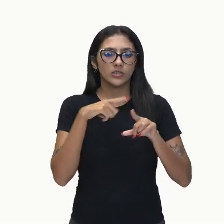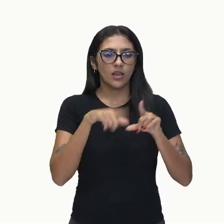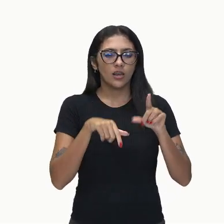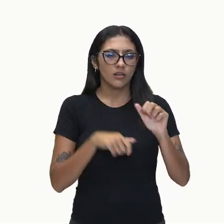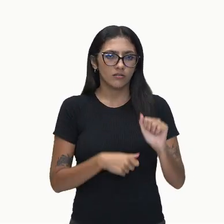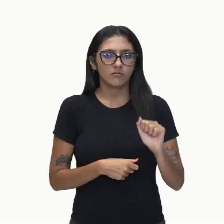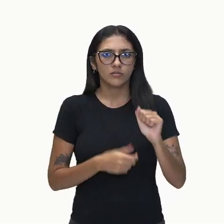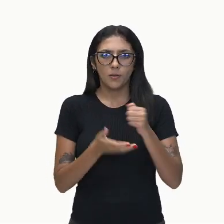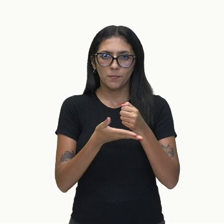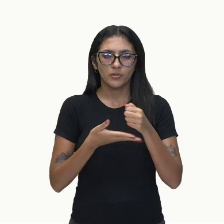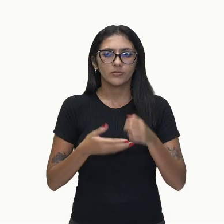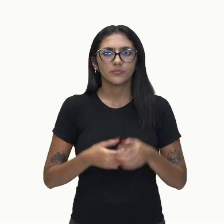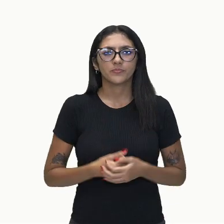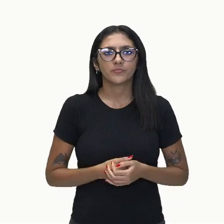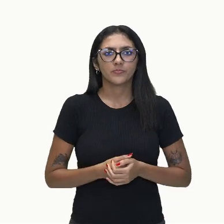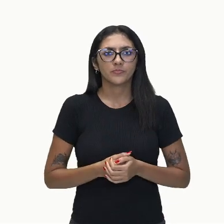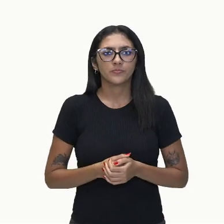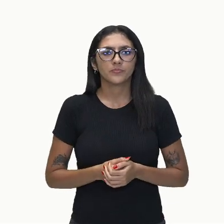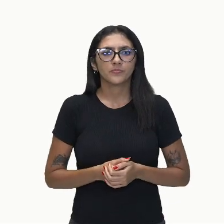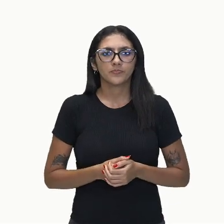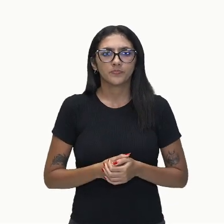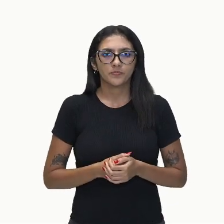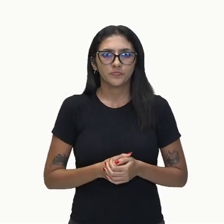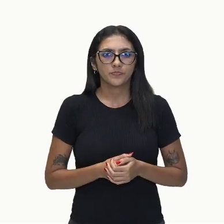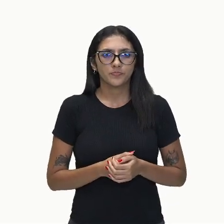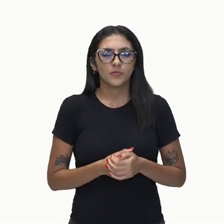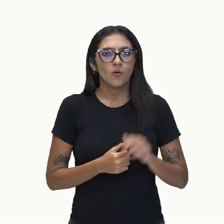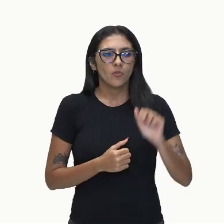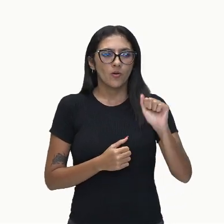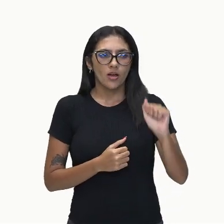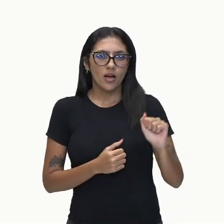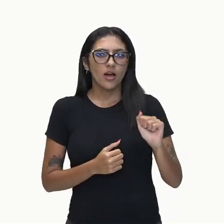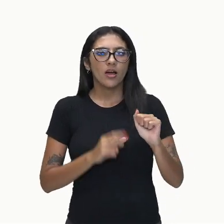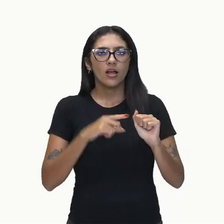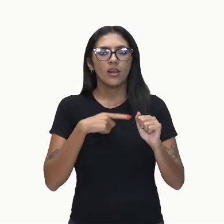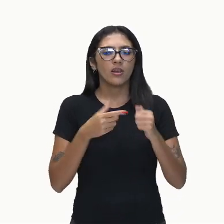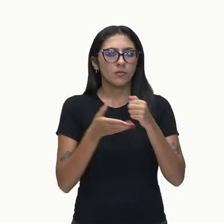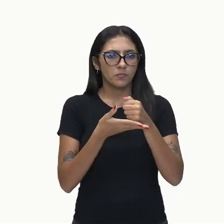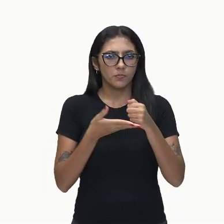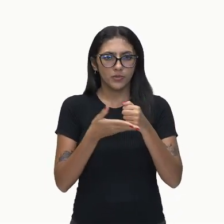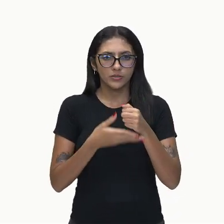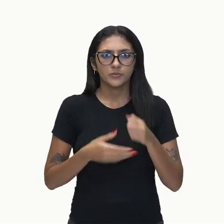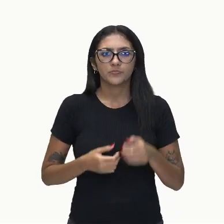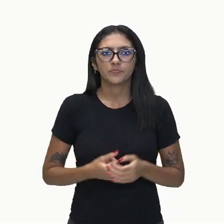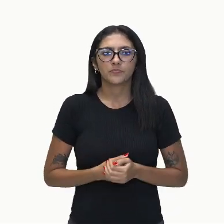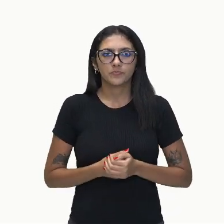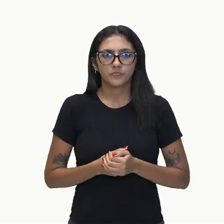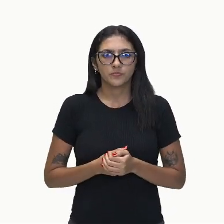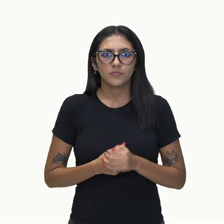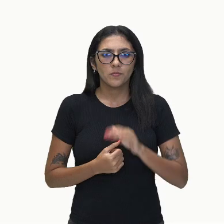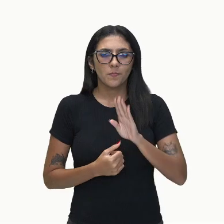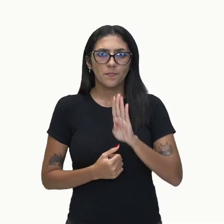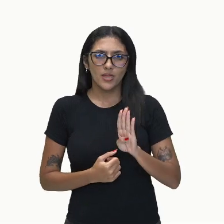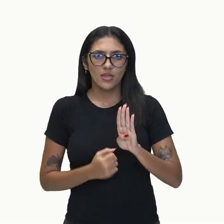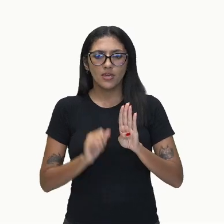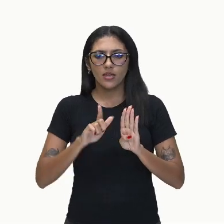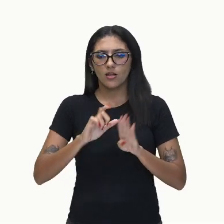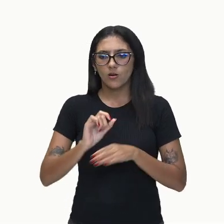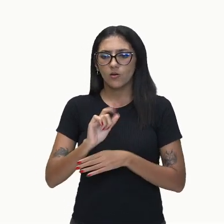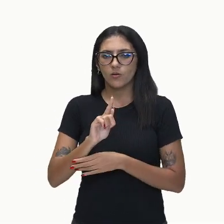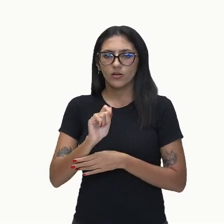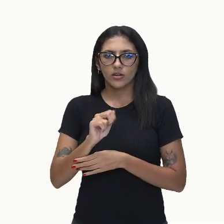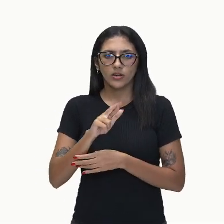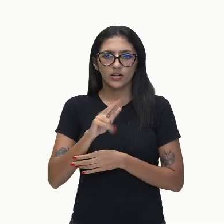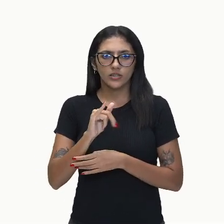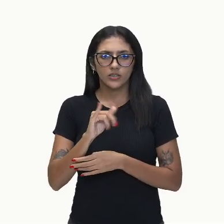tá? Então, vamos apenas admitir que A é a base, B é o logaritmando, tá? B é o